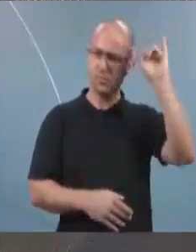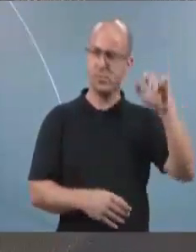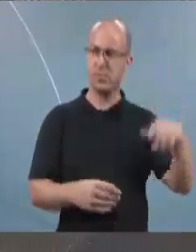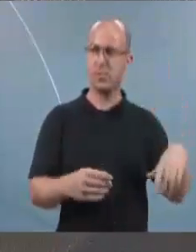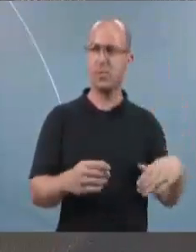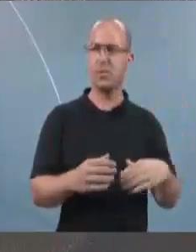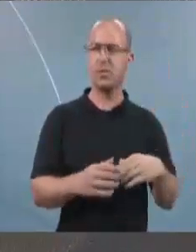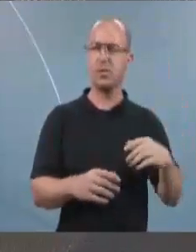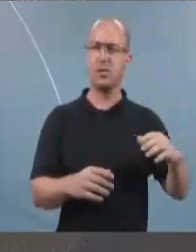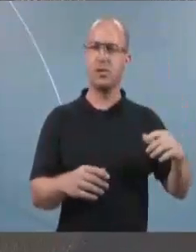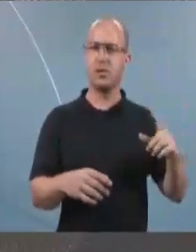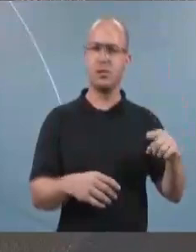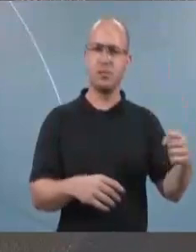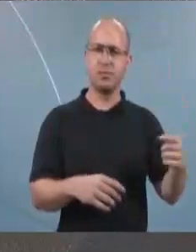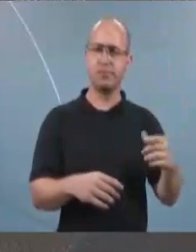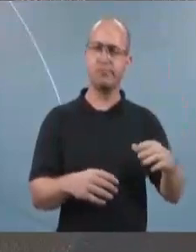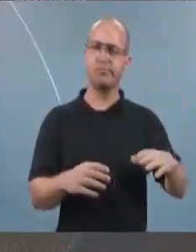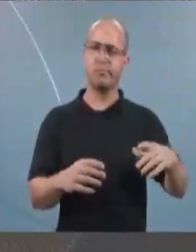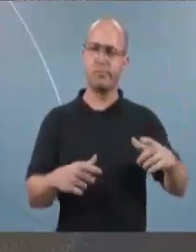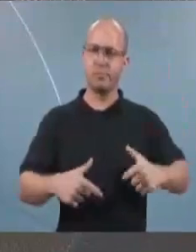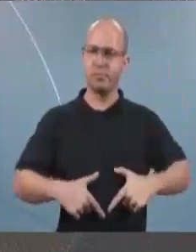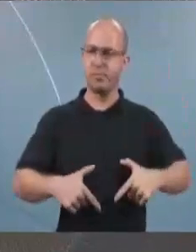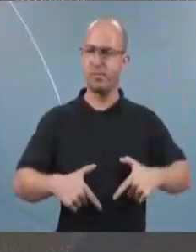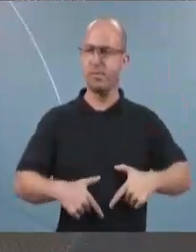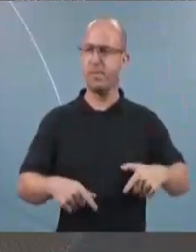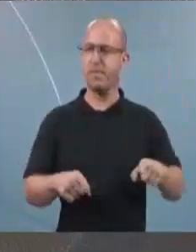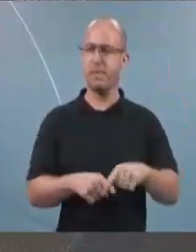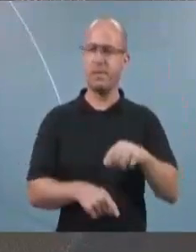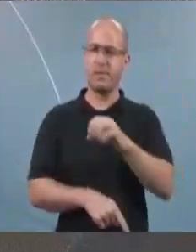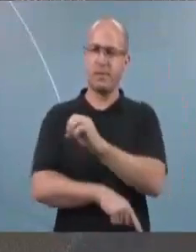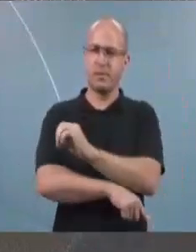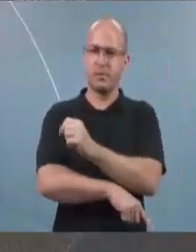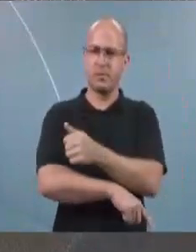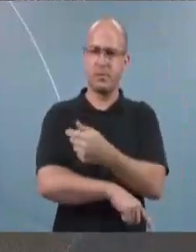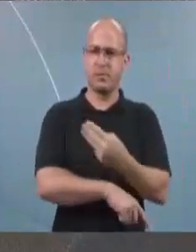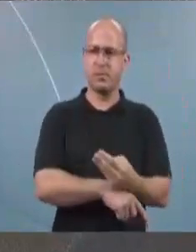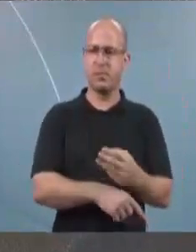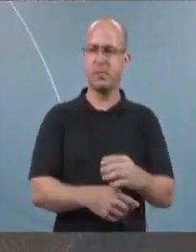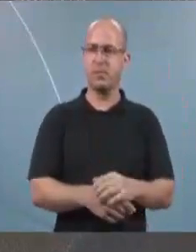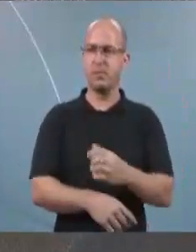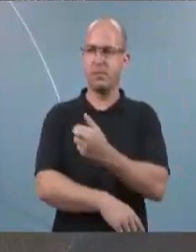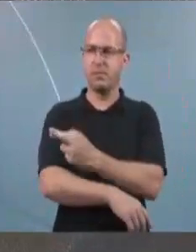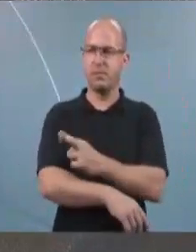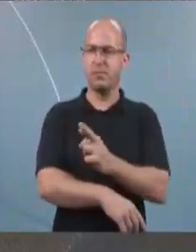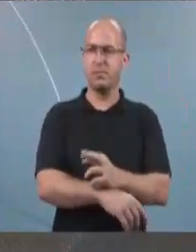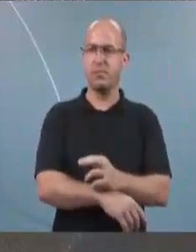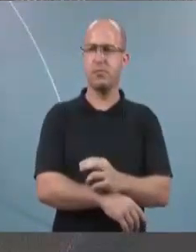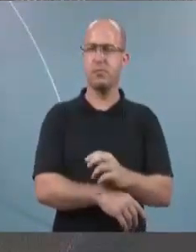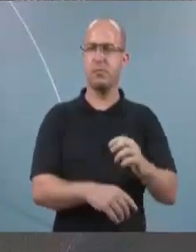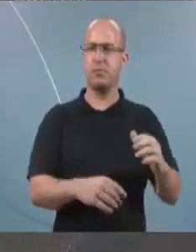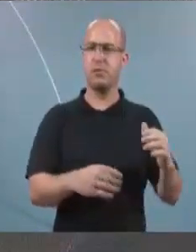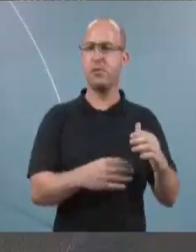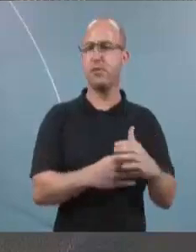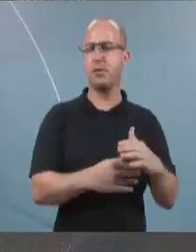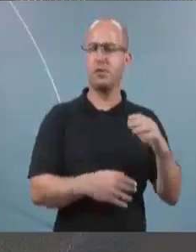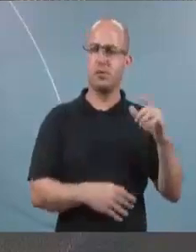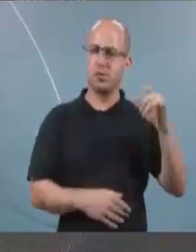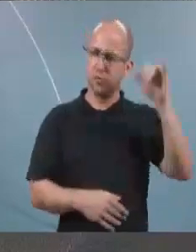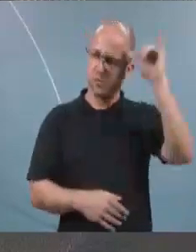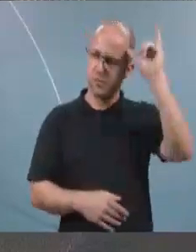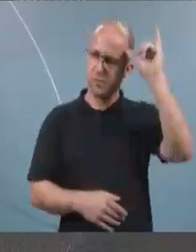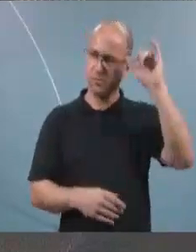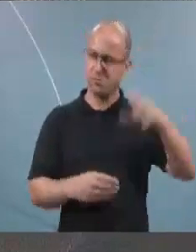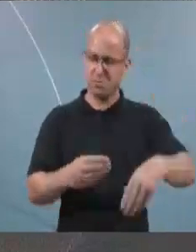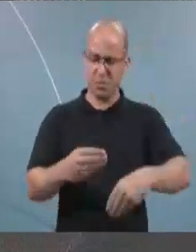encontra Ceará Mirim e também a 023 que encontra a BR que chega em touros não